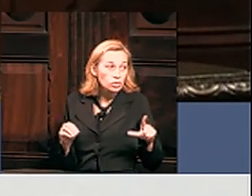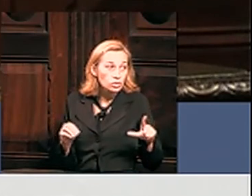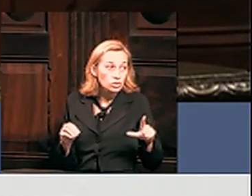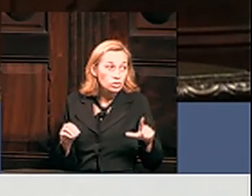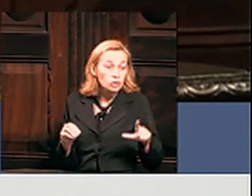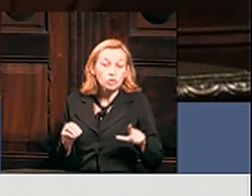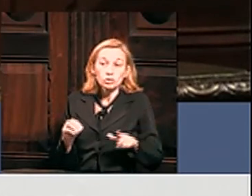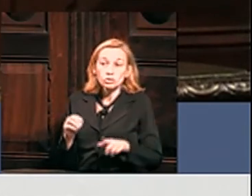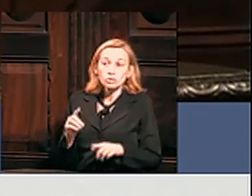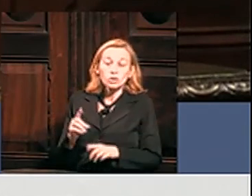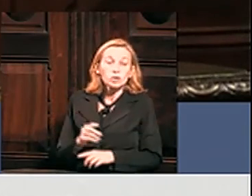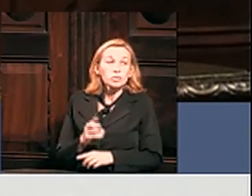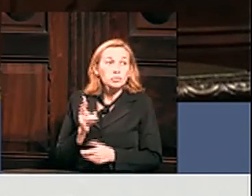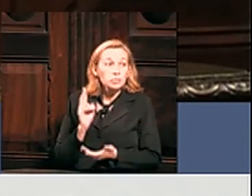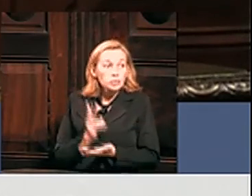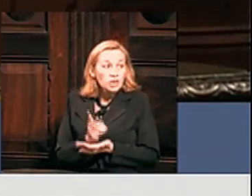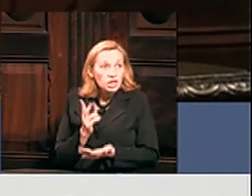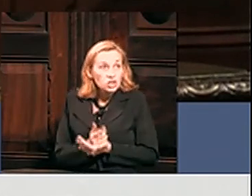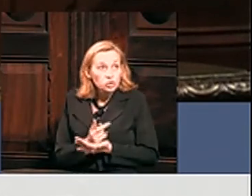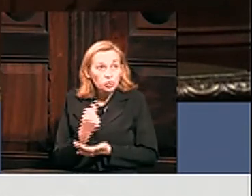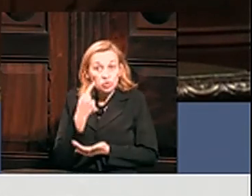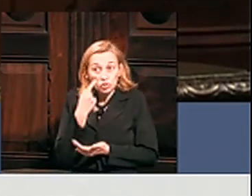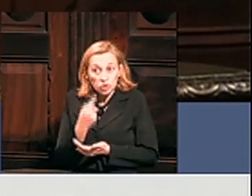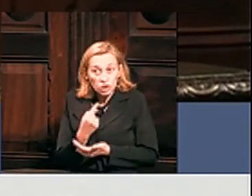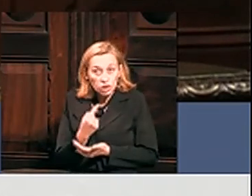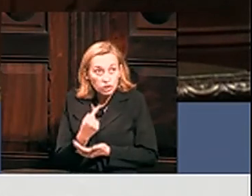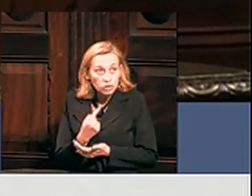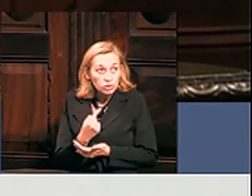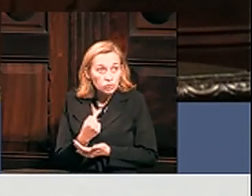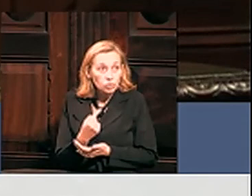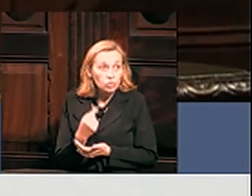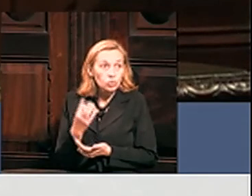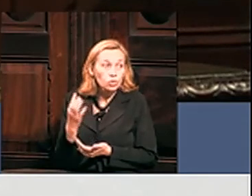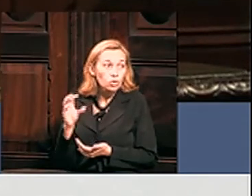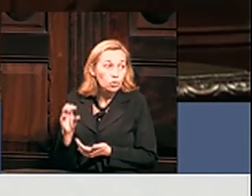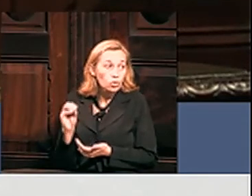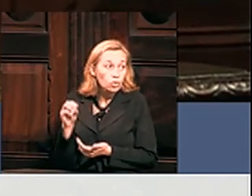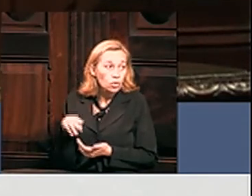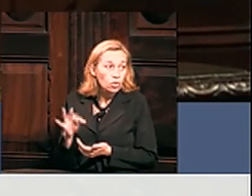mesmo vendo contas realmente